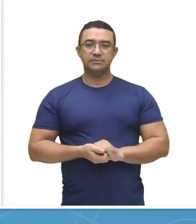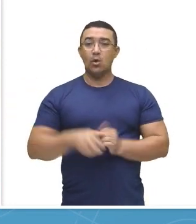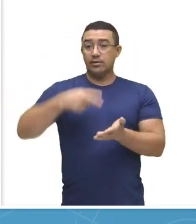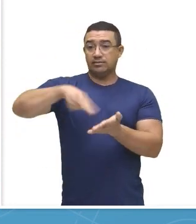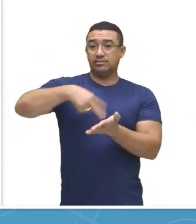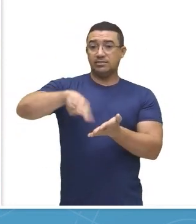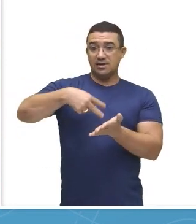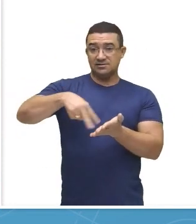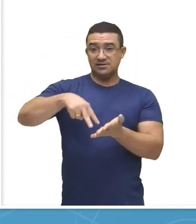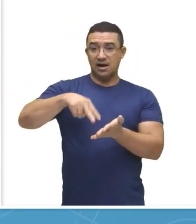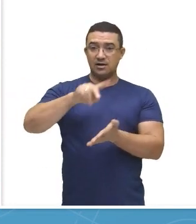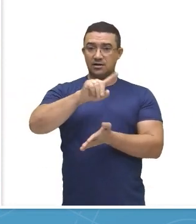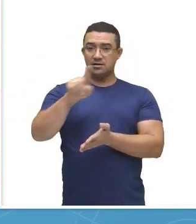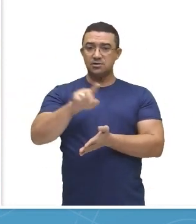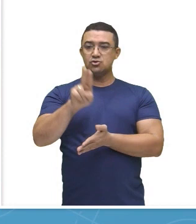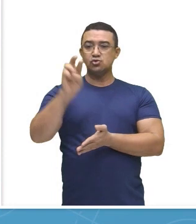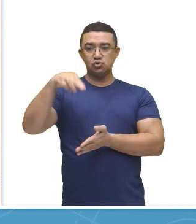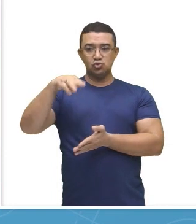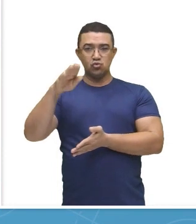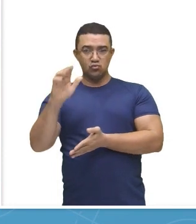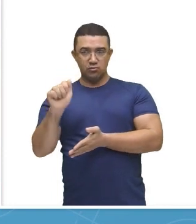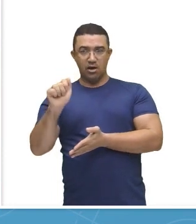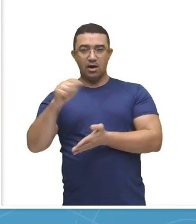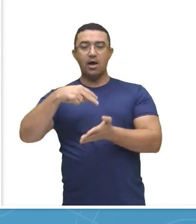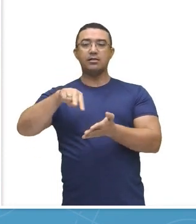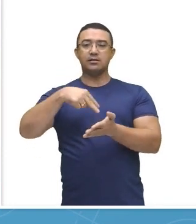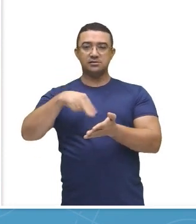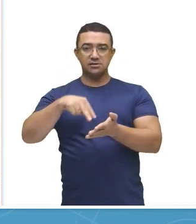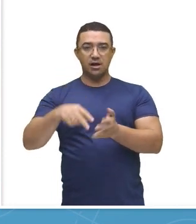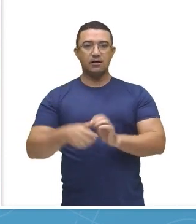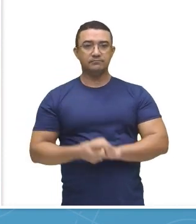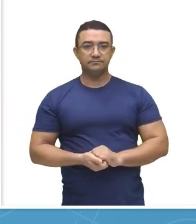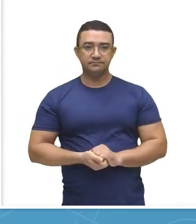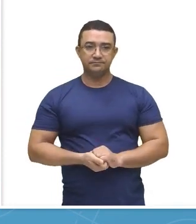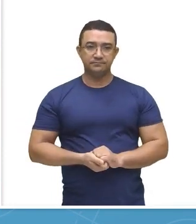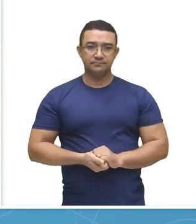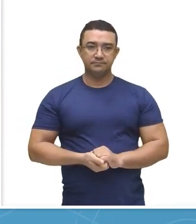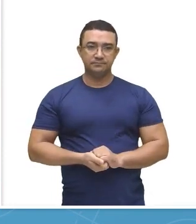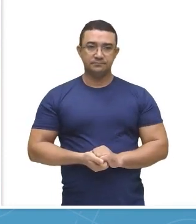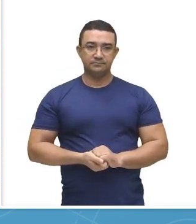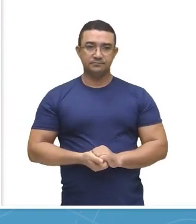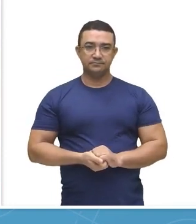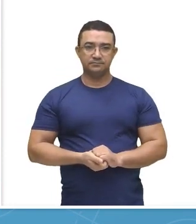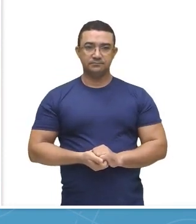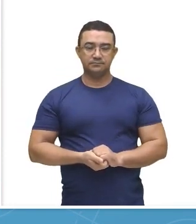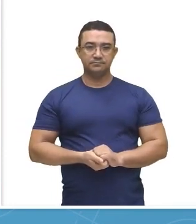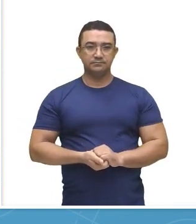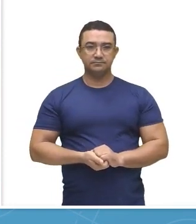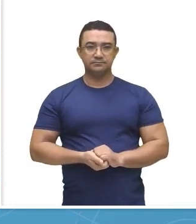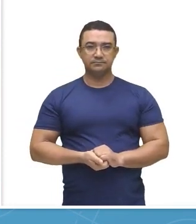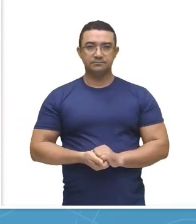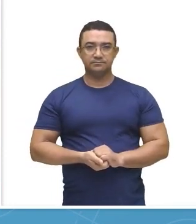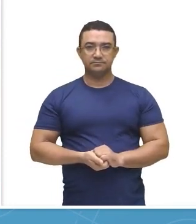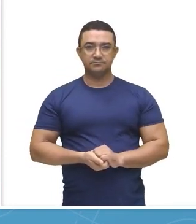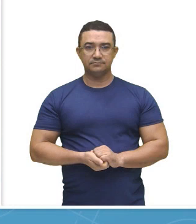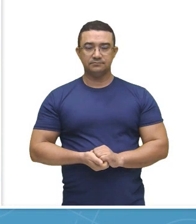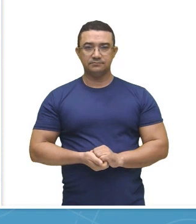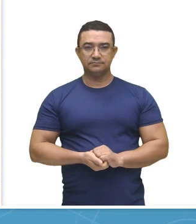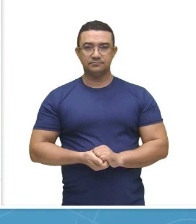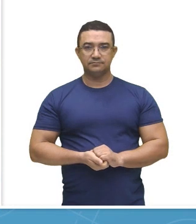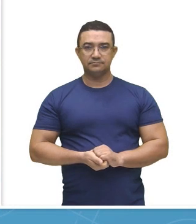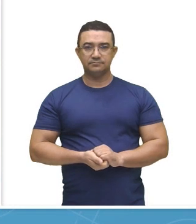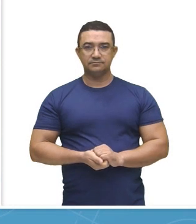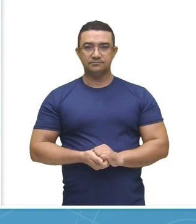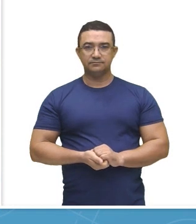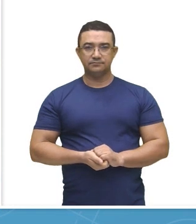Eu estou usando aqui um verbo que vai indicar algo que possa estar nos meus planos, né? Que possa estar nos meus planos. Então, dance